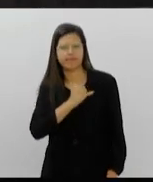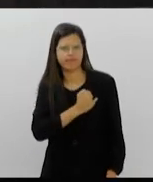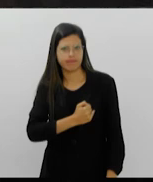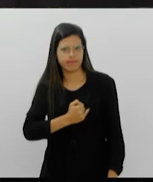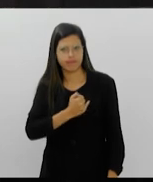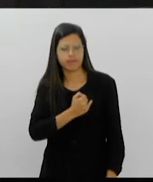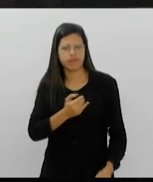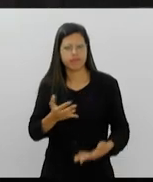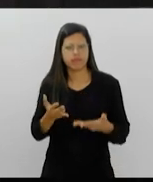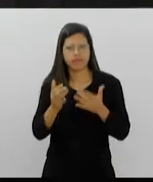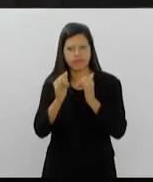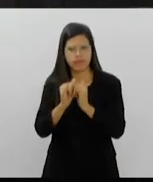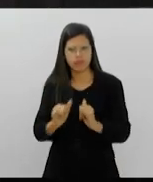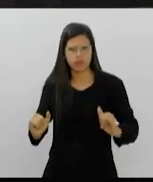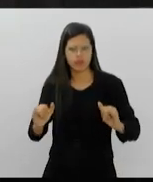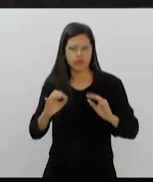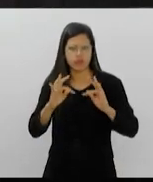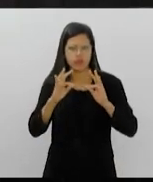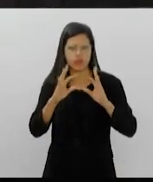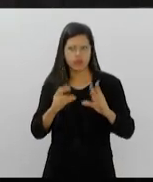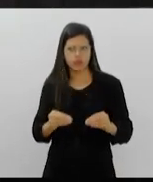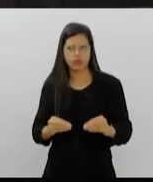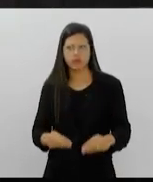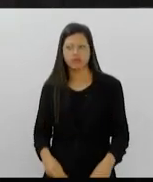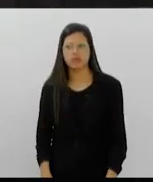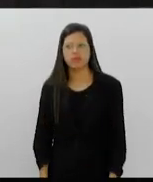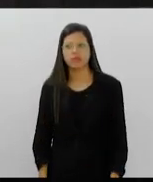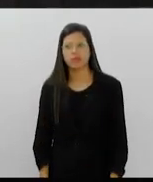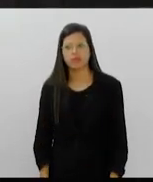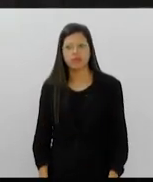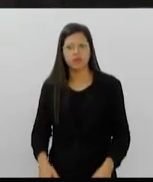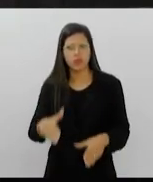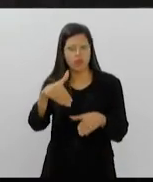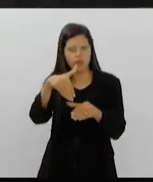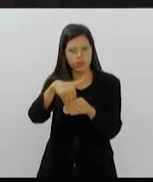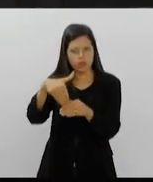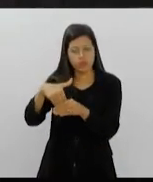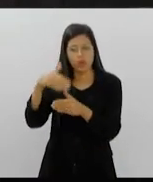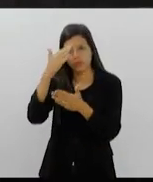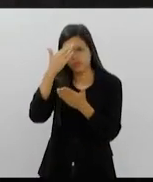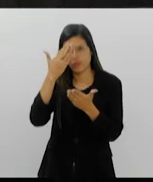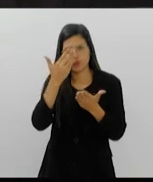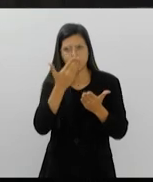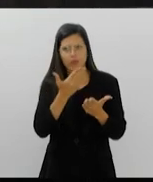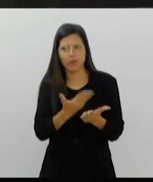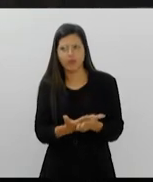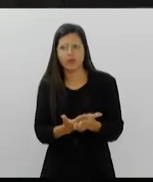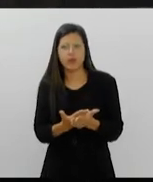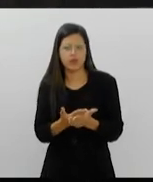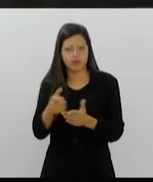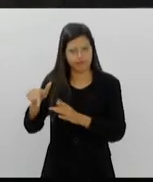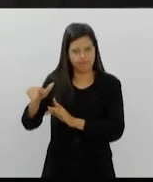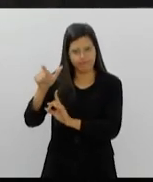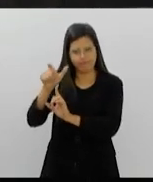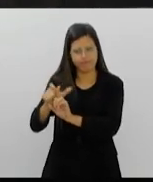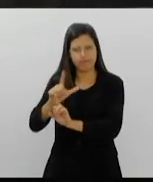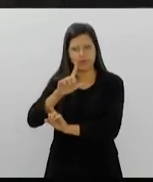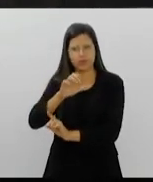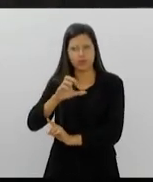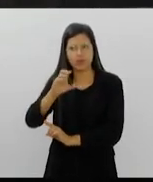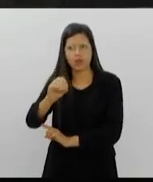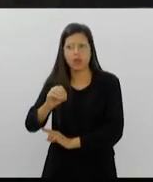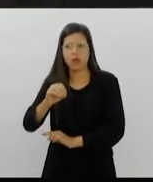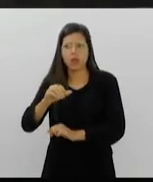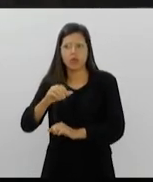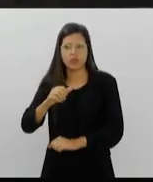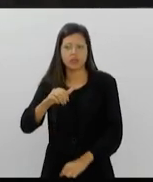todos que os votos de confiança que teve o meu adversário, os mais de